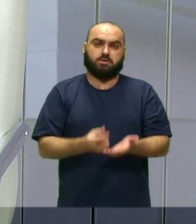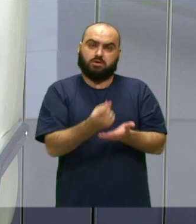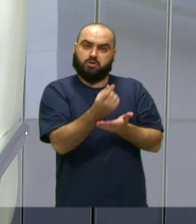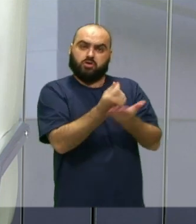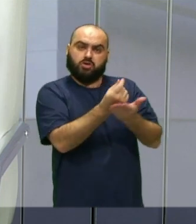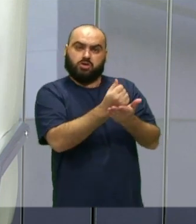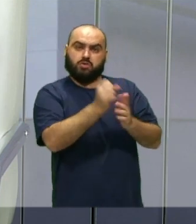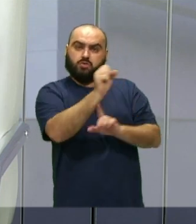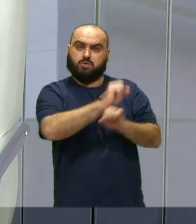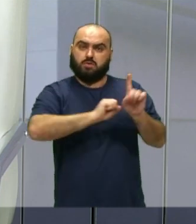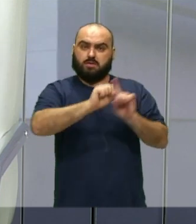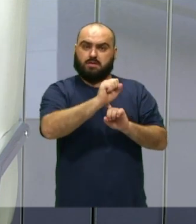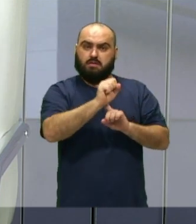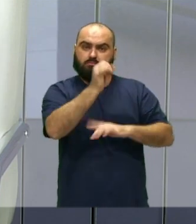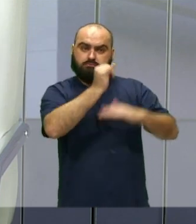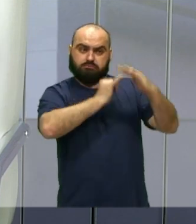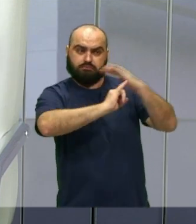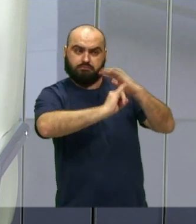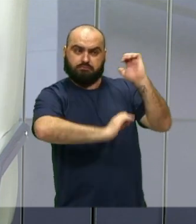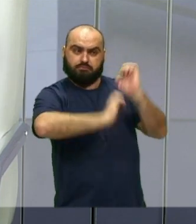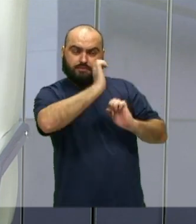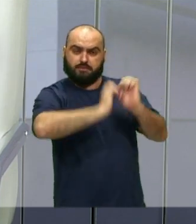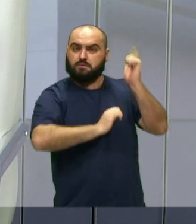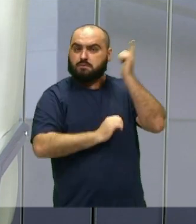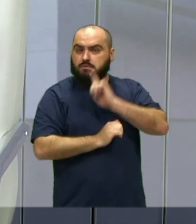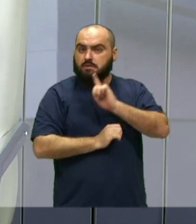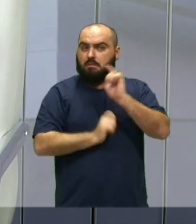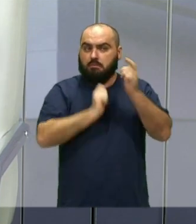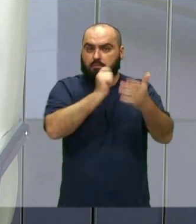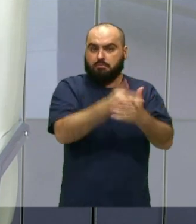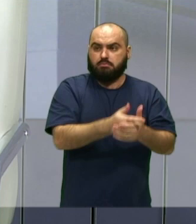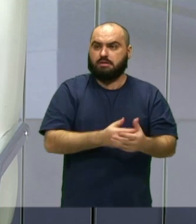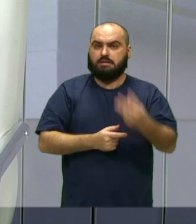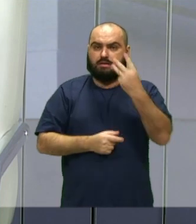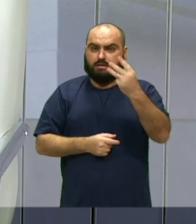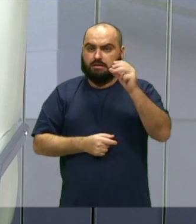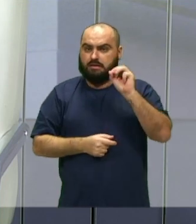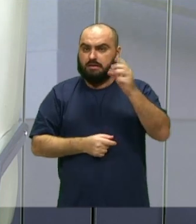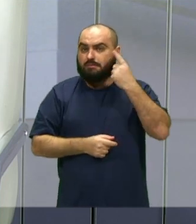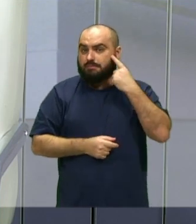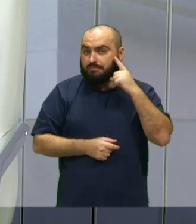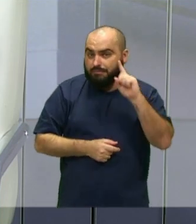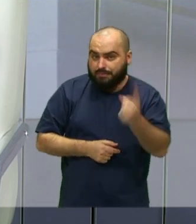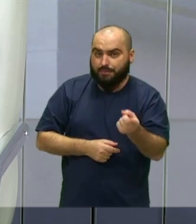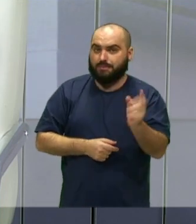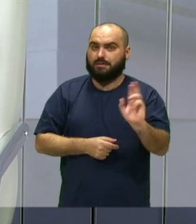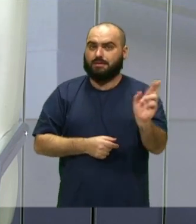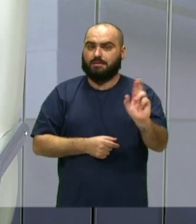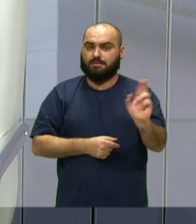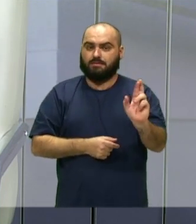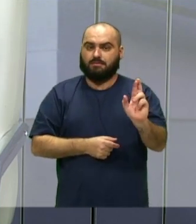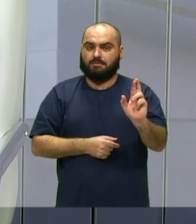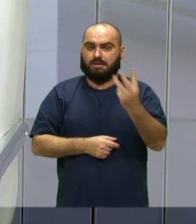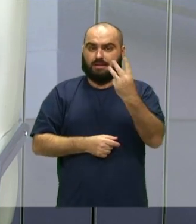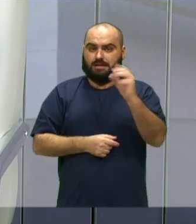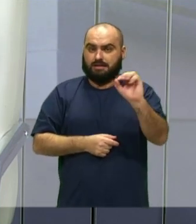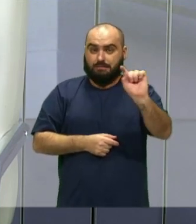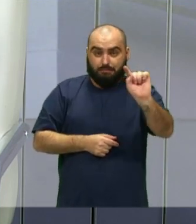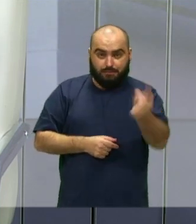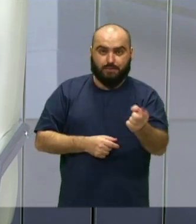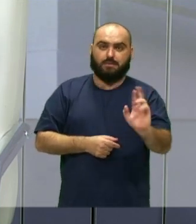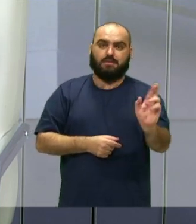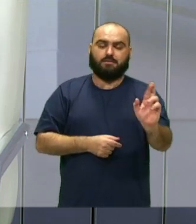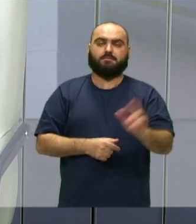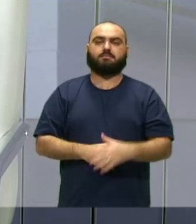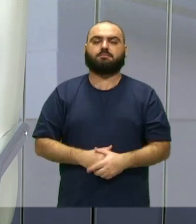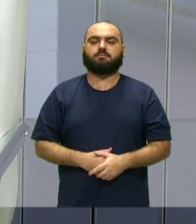social, um capital investido na empresa que pudesse abarcar isso. Tinha R$30 mil, esse era o capital social da empresa, que apareceu do nada. Ela